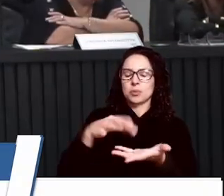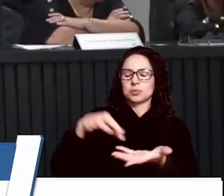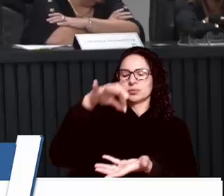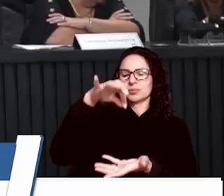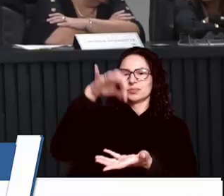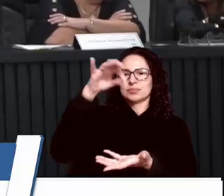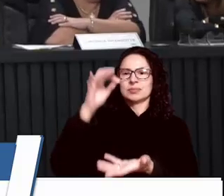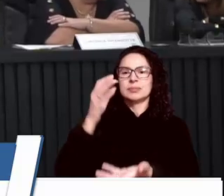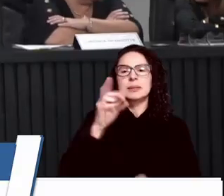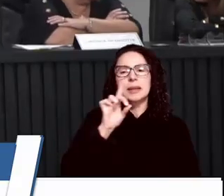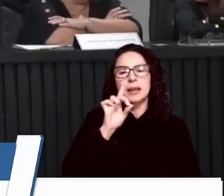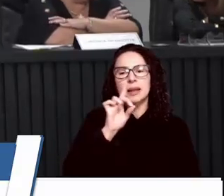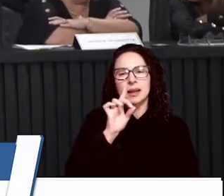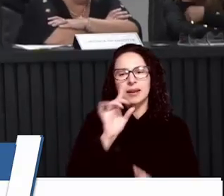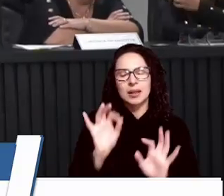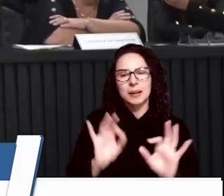extremamente feliz pela